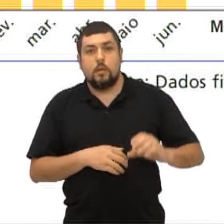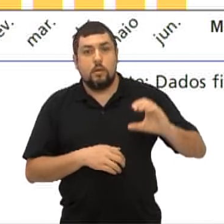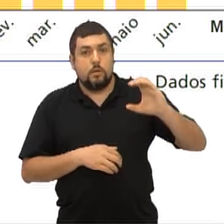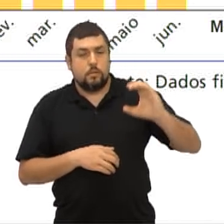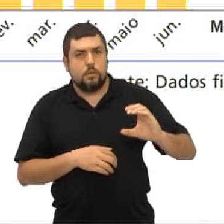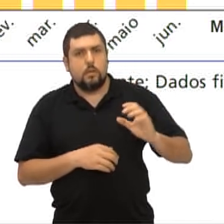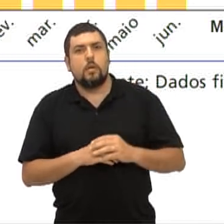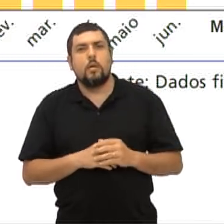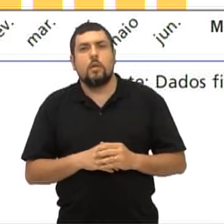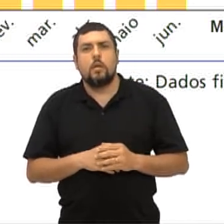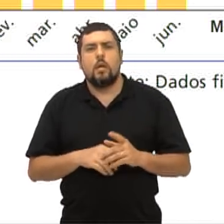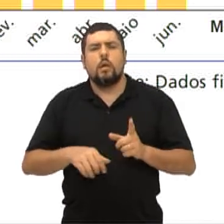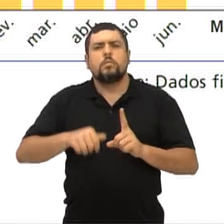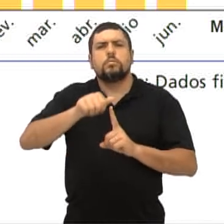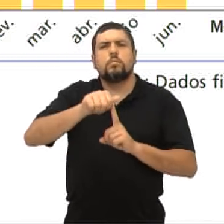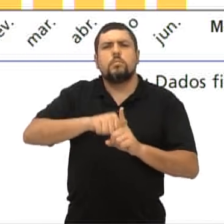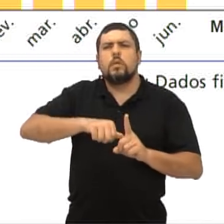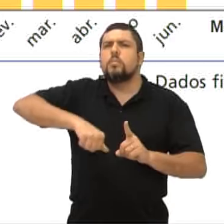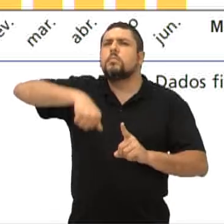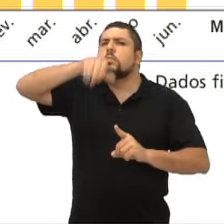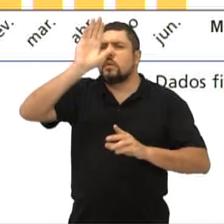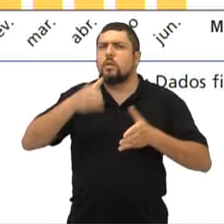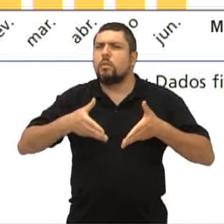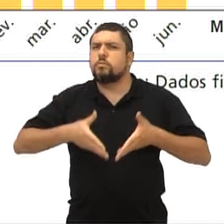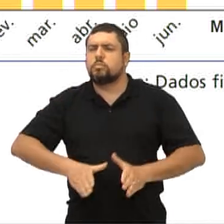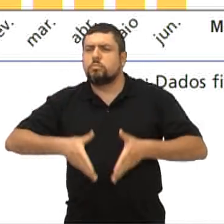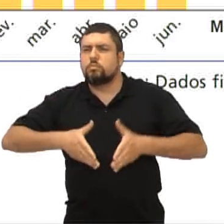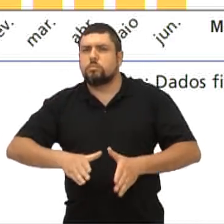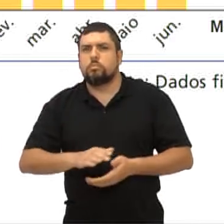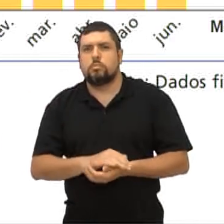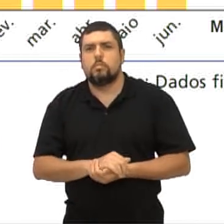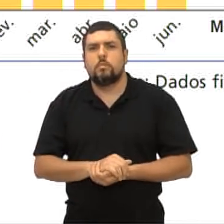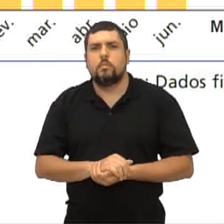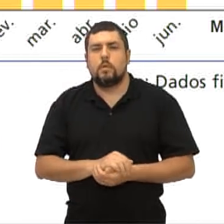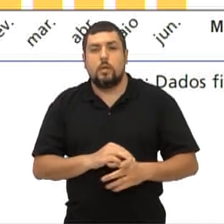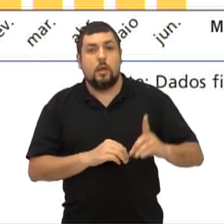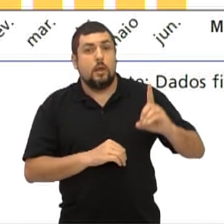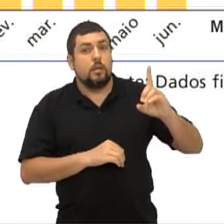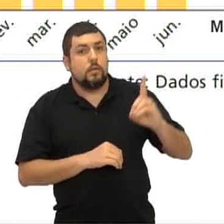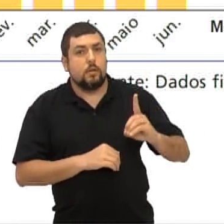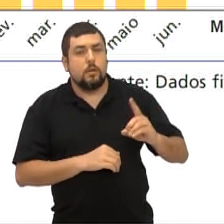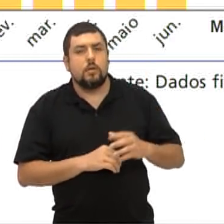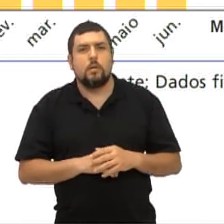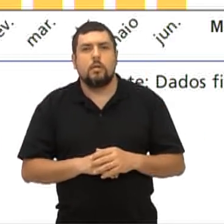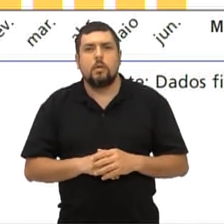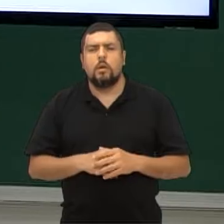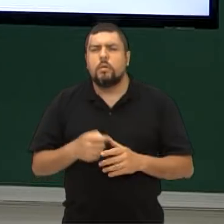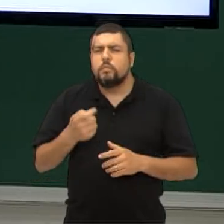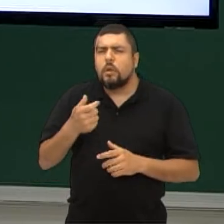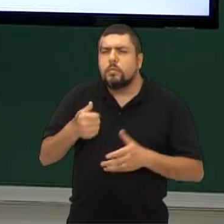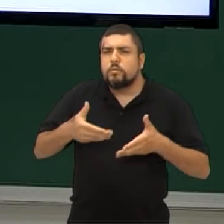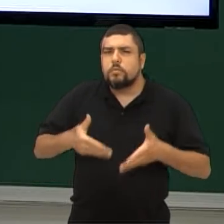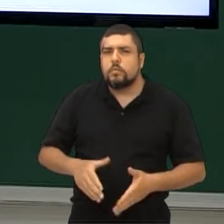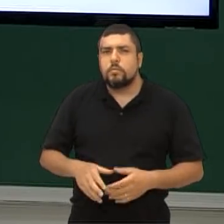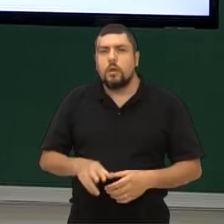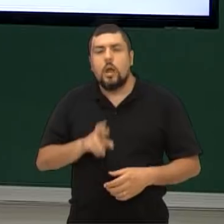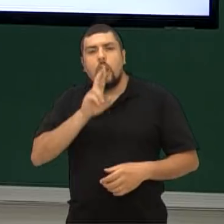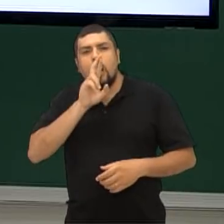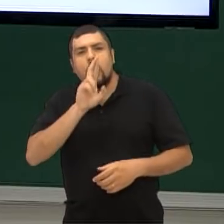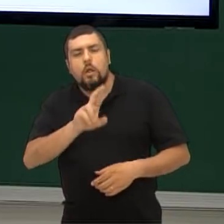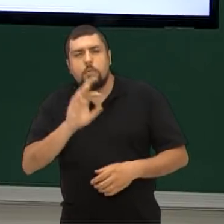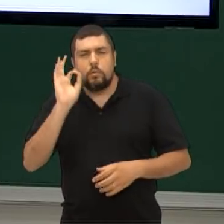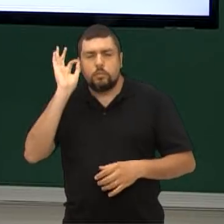em que mês foi o maior número de nascimentos? Ainda o desafio D, em que mês foi o menor? Respondam isso para